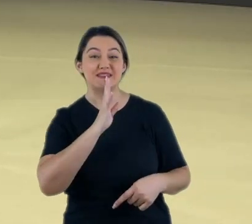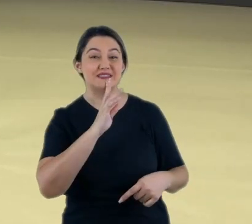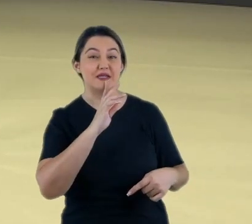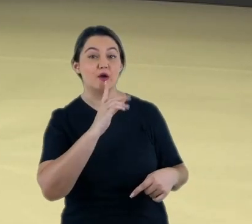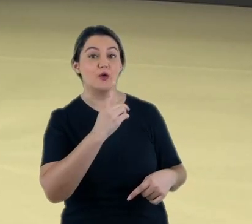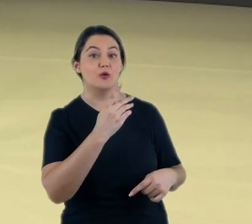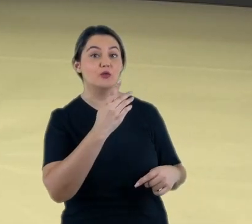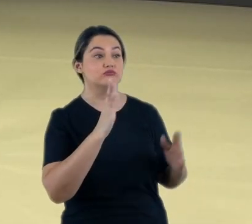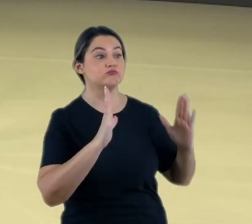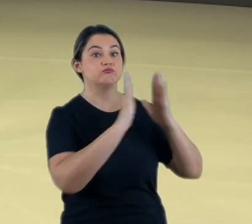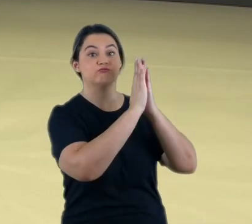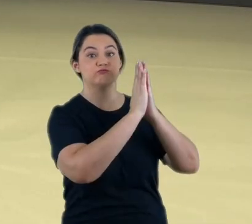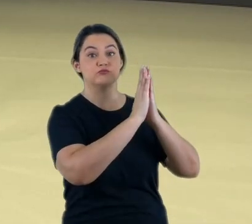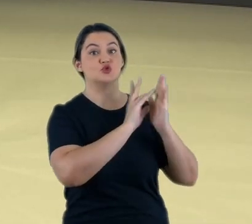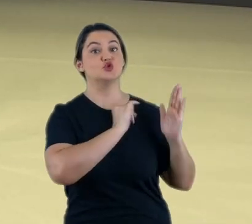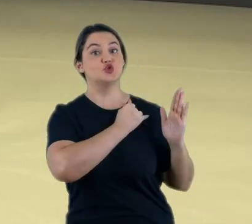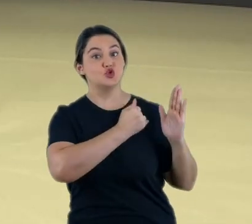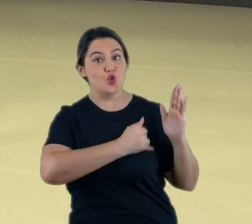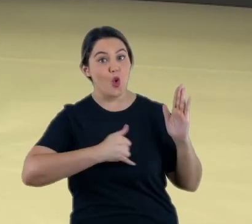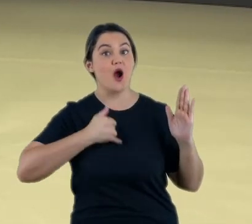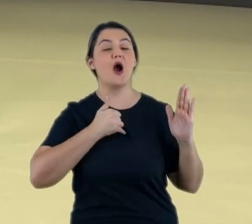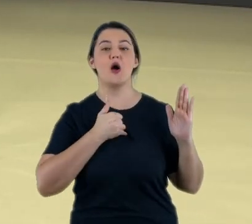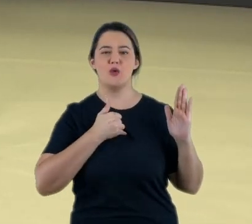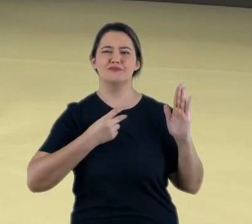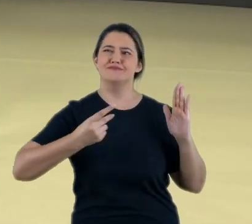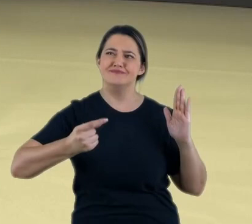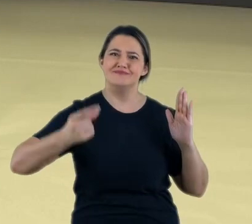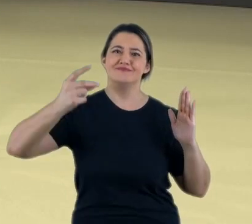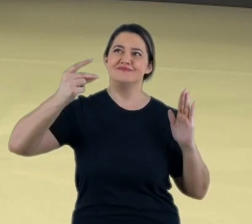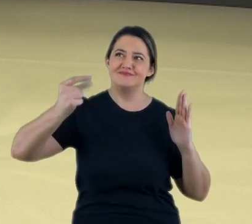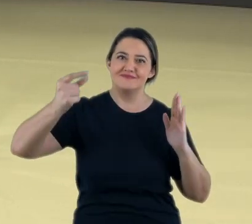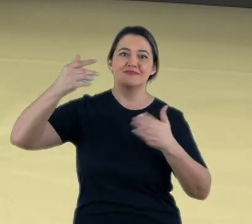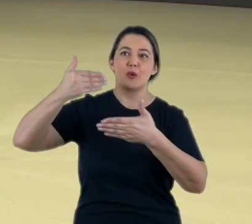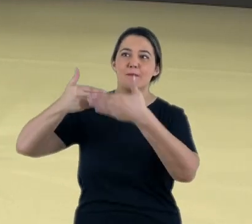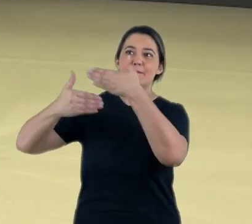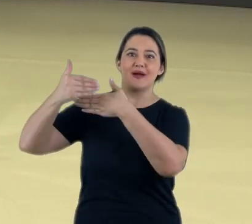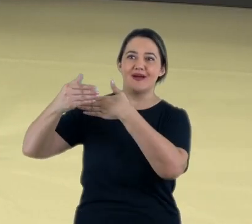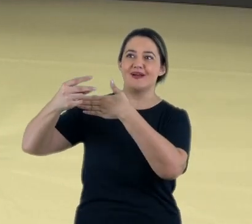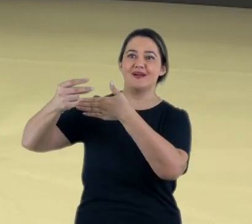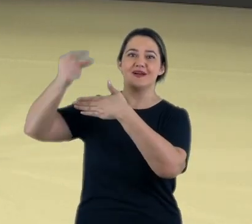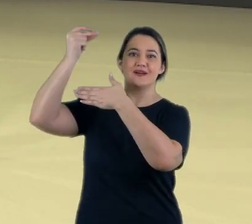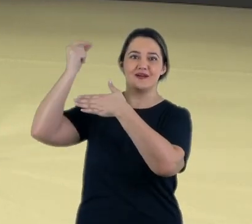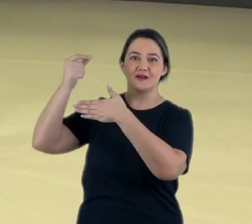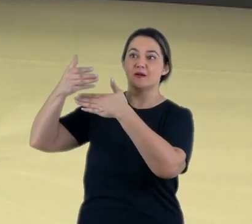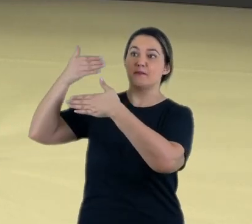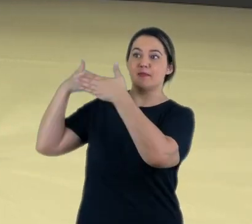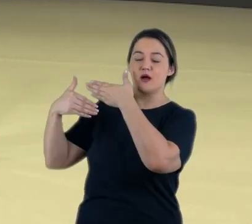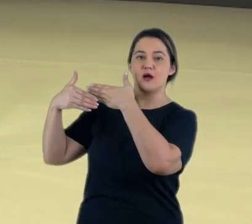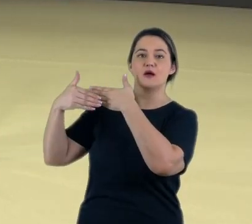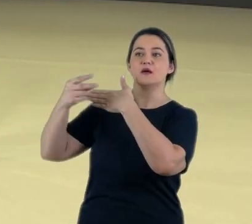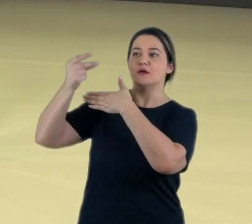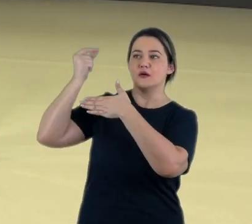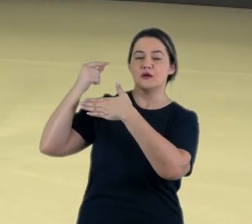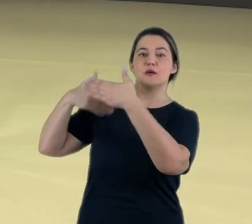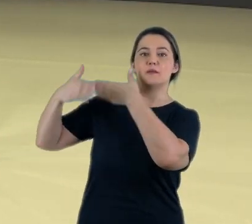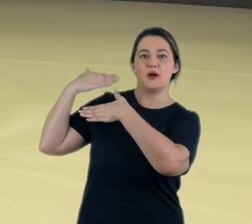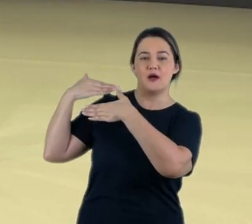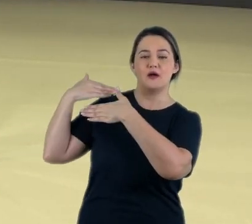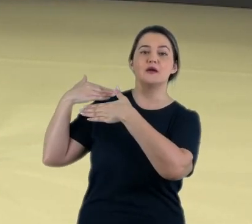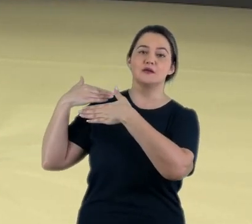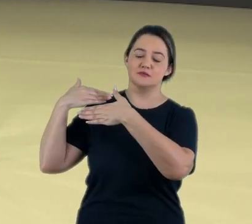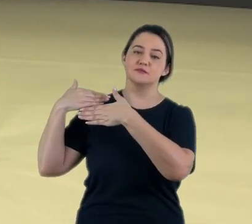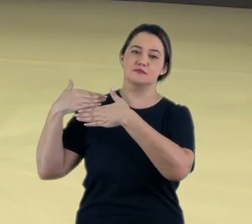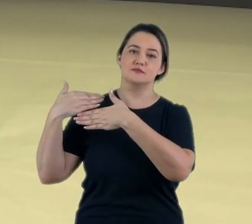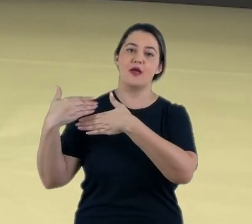João, que escreveu o Apocalipse. Portanto, nós temos uma sequência de interpretação que remete até